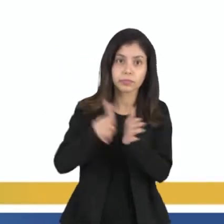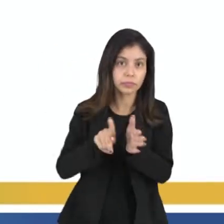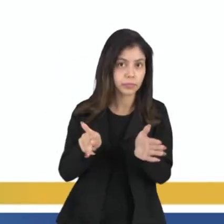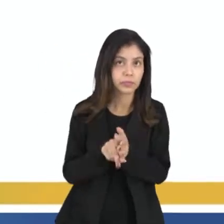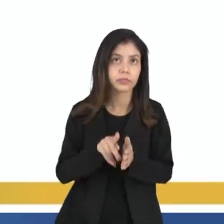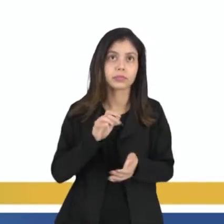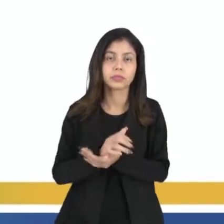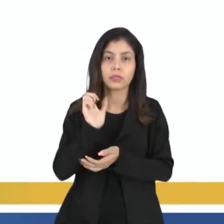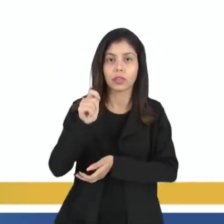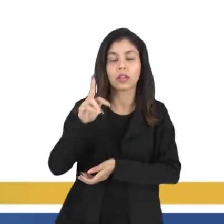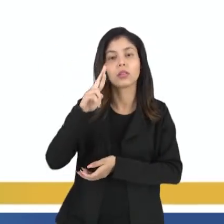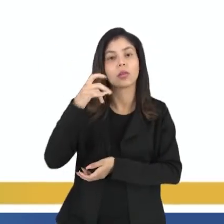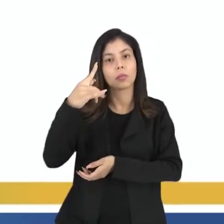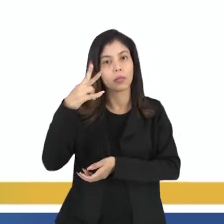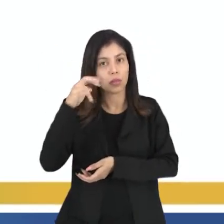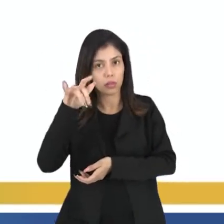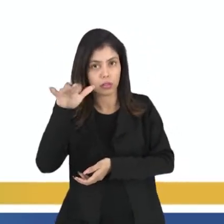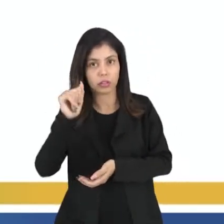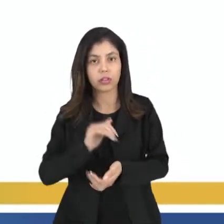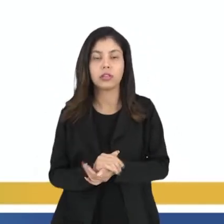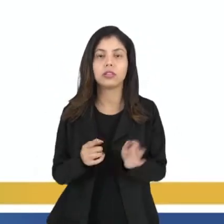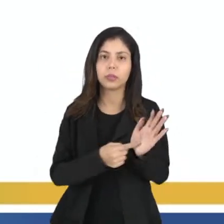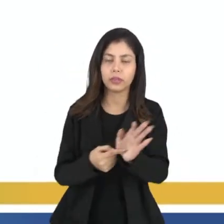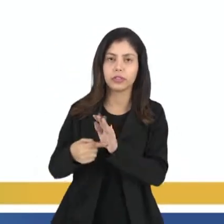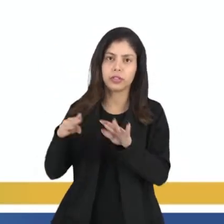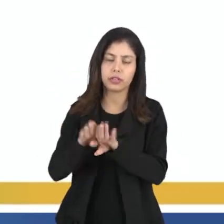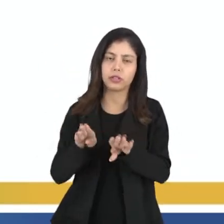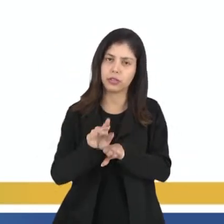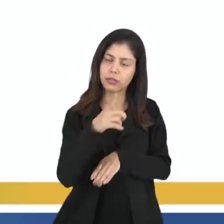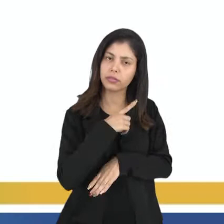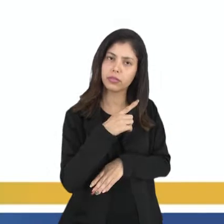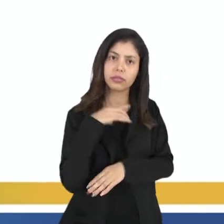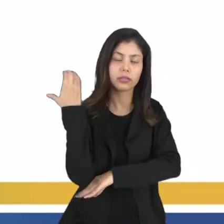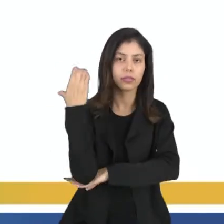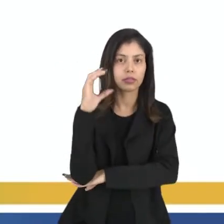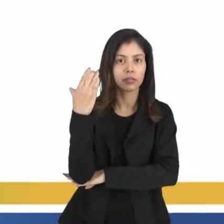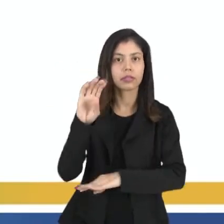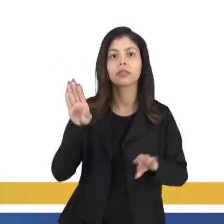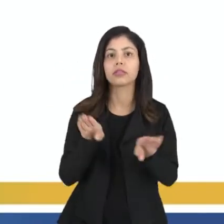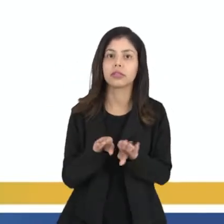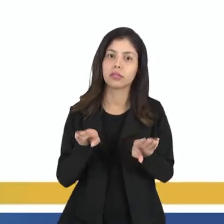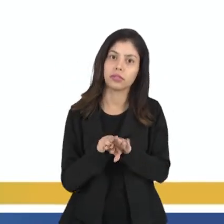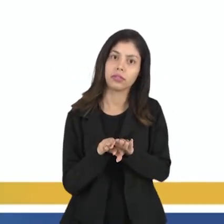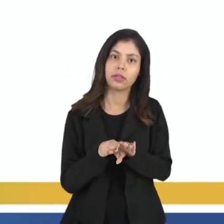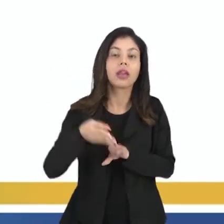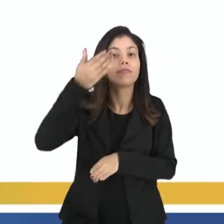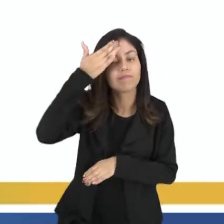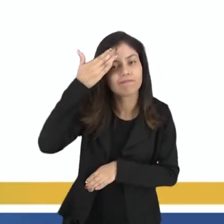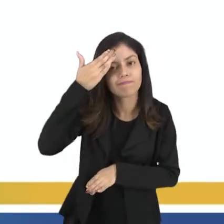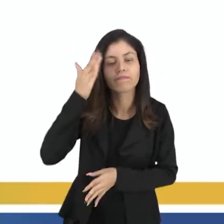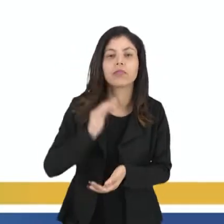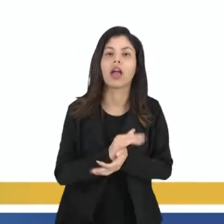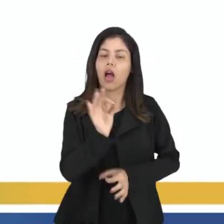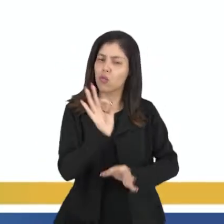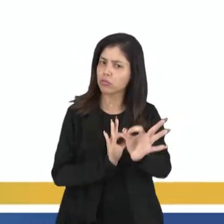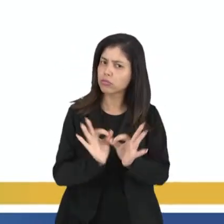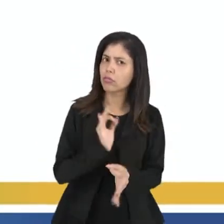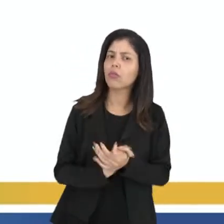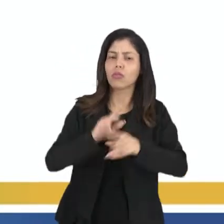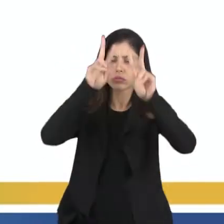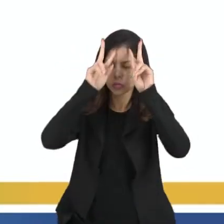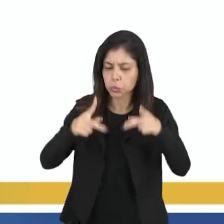a antropologia, que é uma ciência que tem como finalidade compreender a organização do